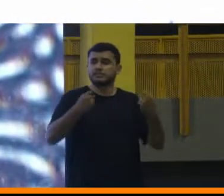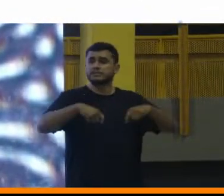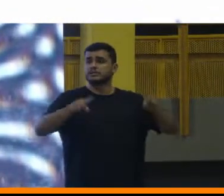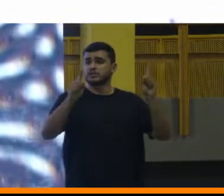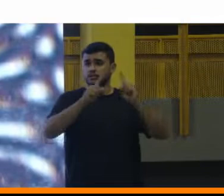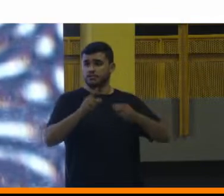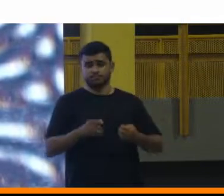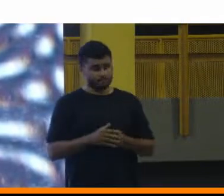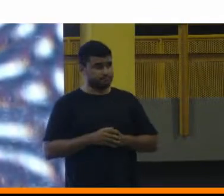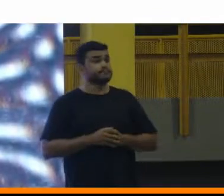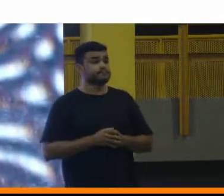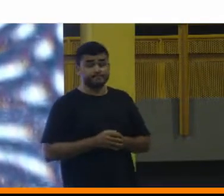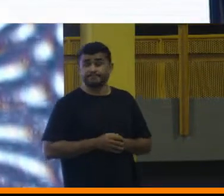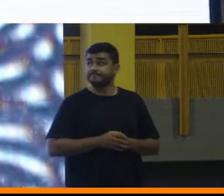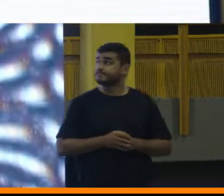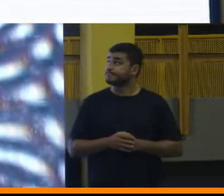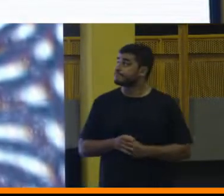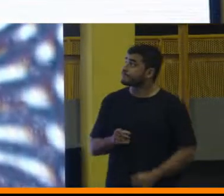vamos lá.